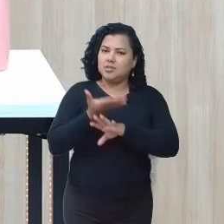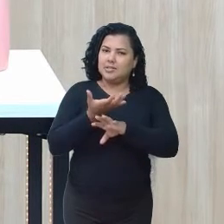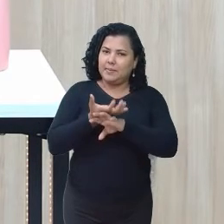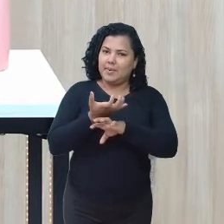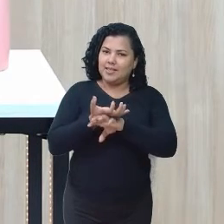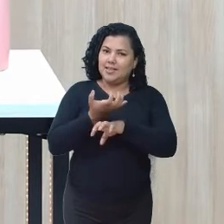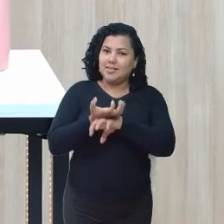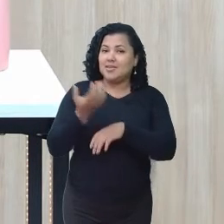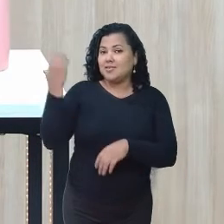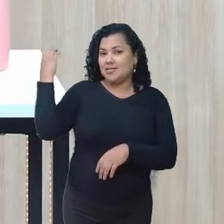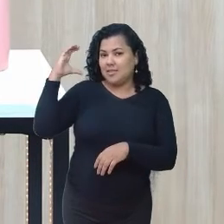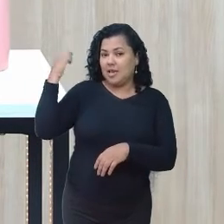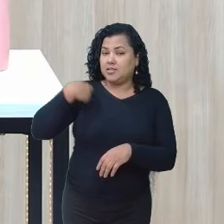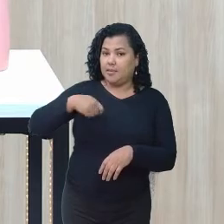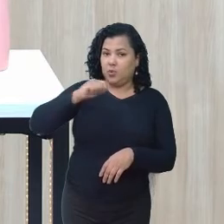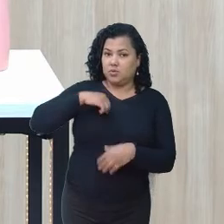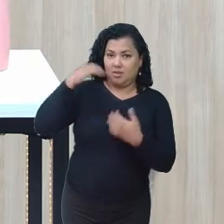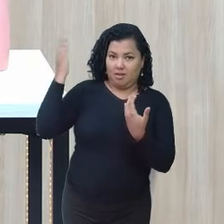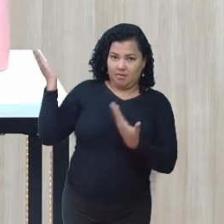é...